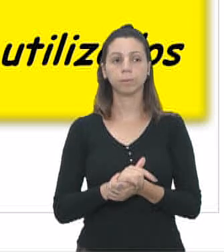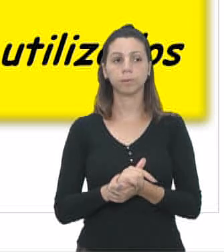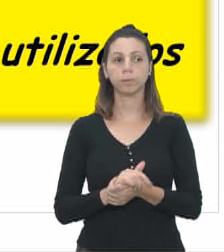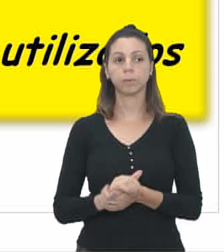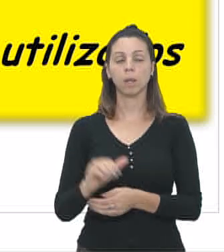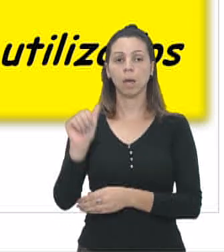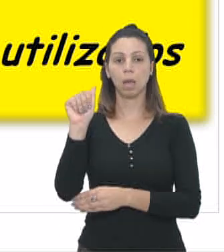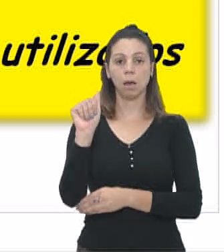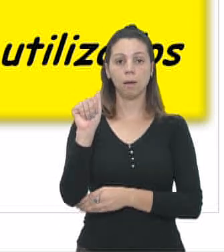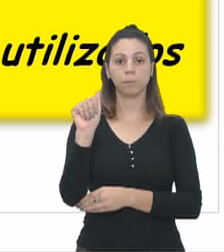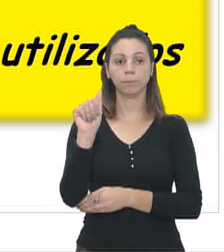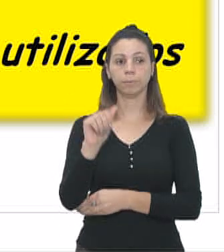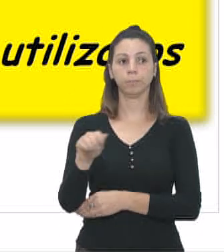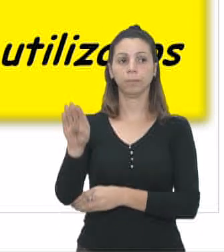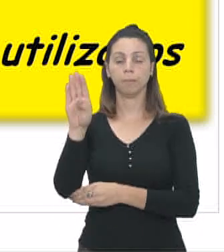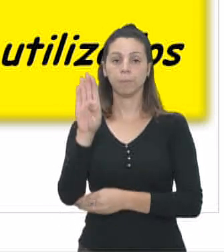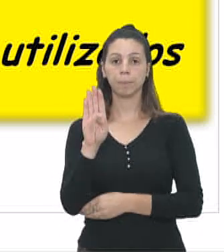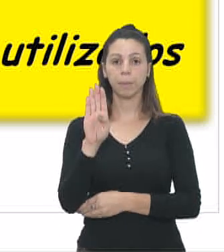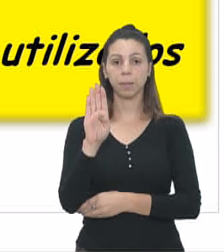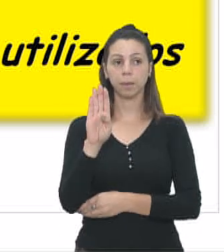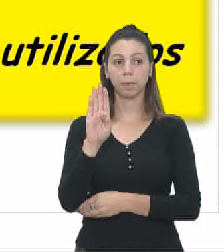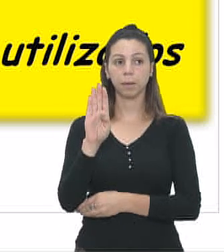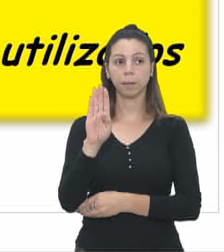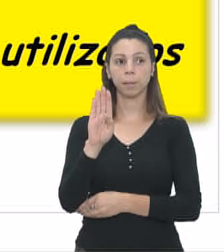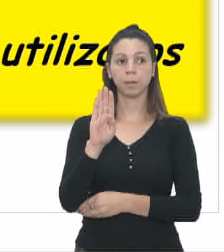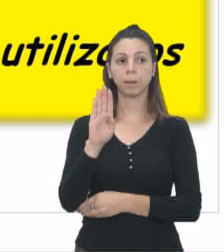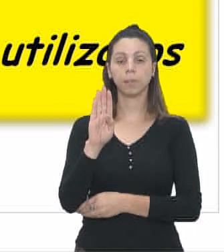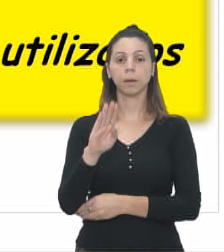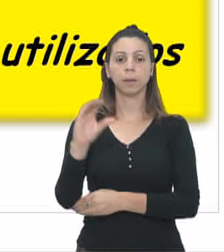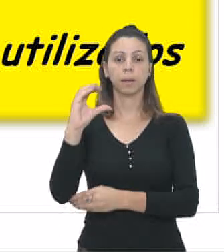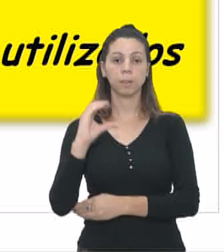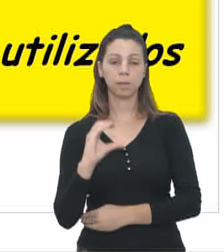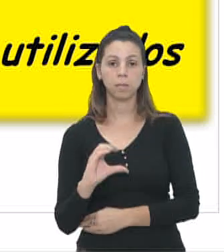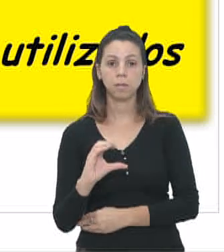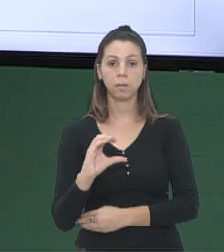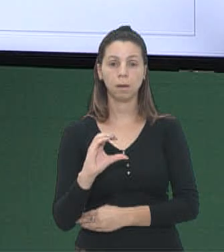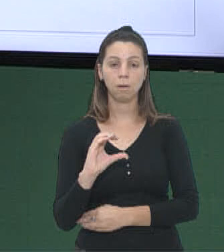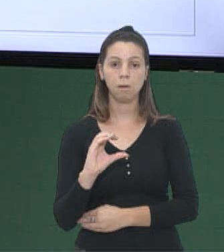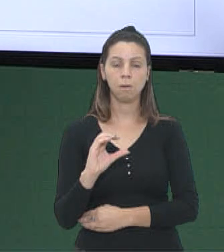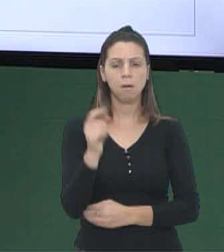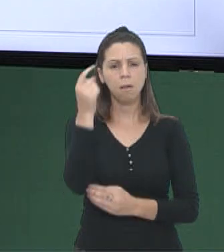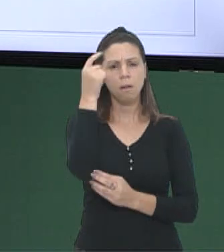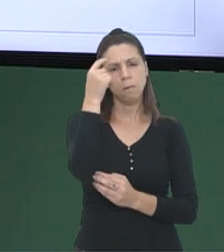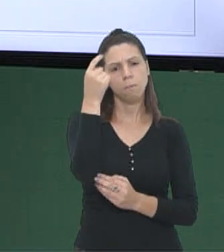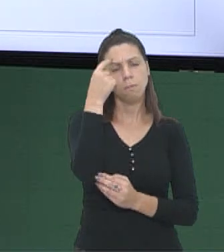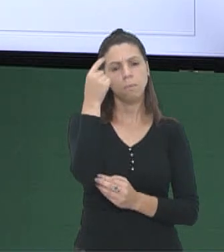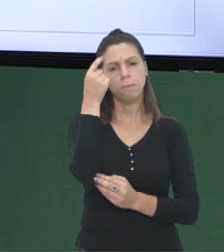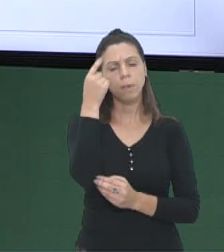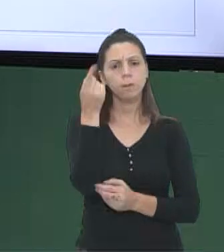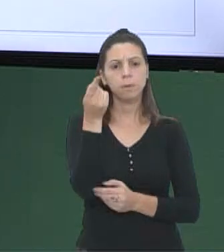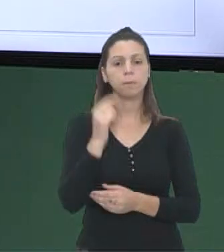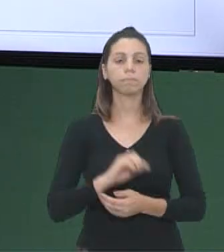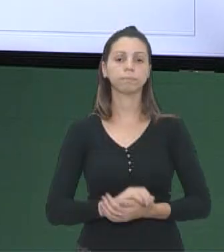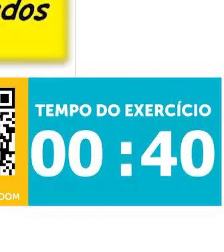decorativo. Indicar o significado das cores e símbolos utilizados no mapa. Vai lá, pensa um pouquinho.